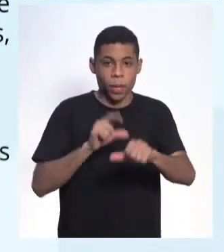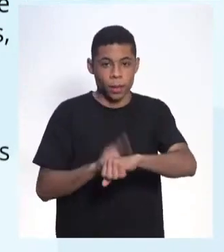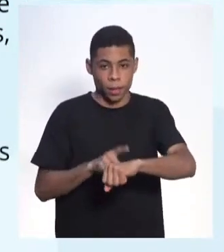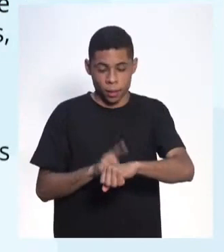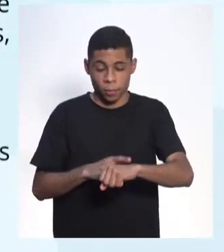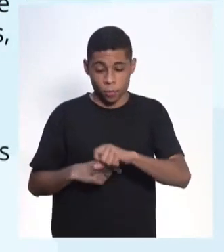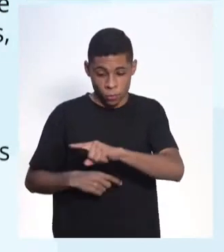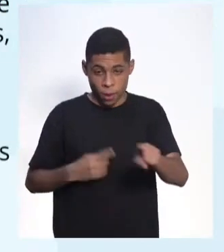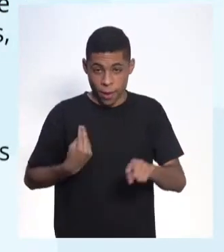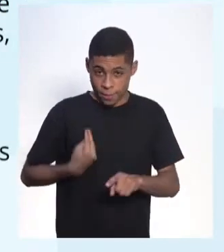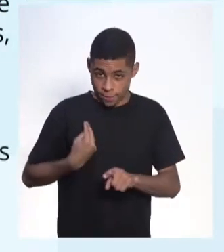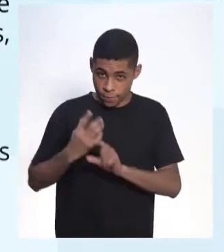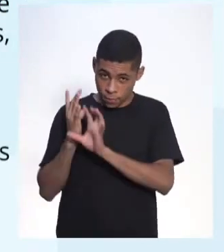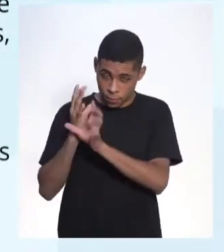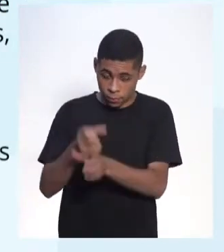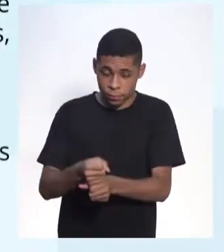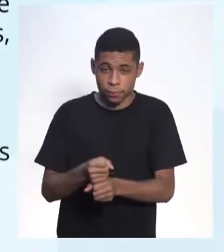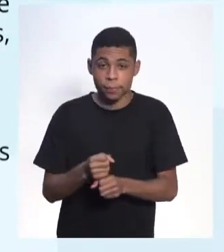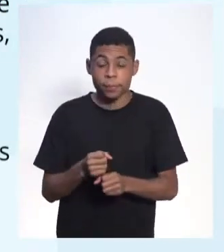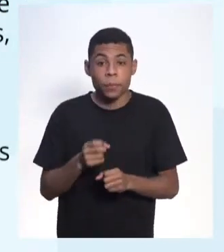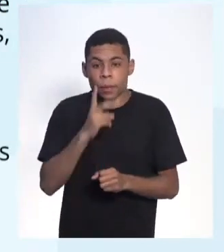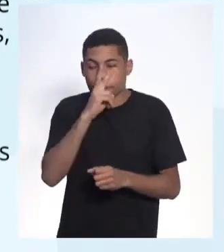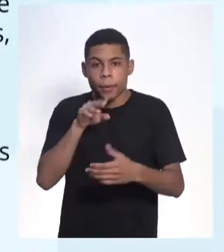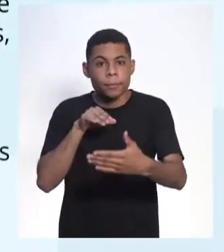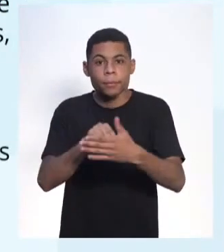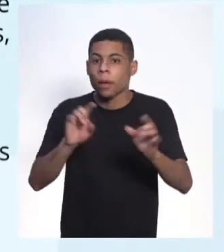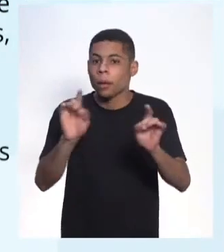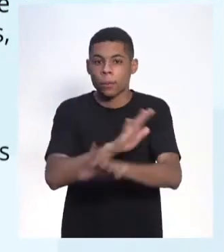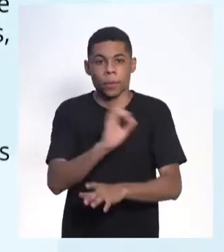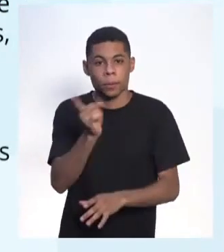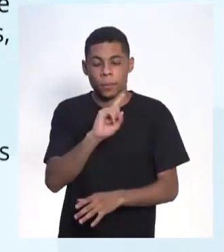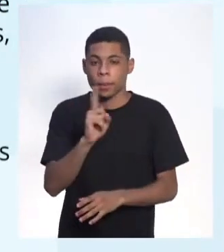da nossa vida. É um processo que nunca termina, isso é muito